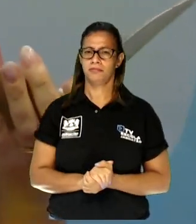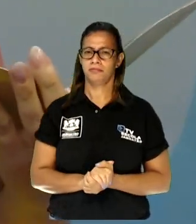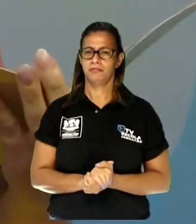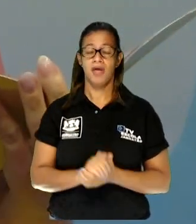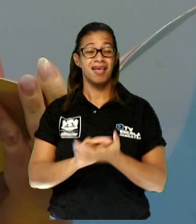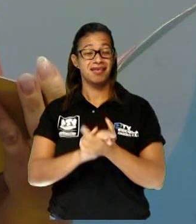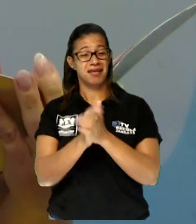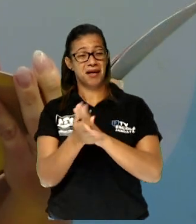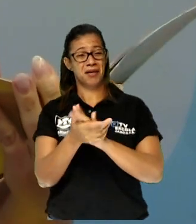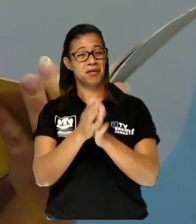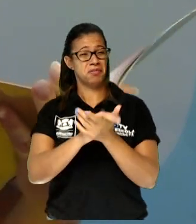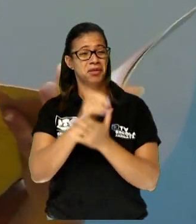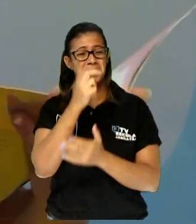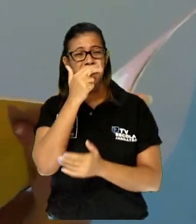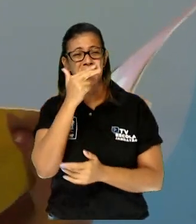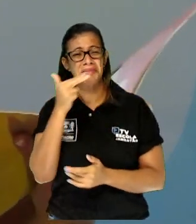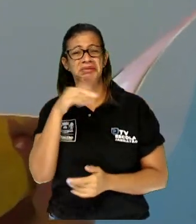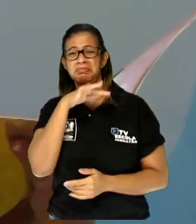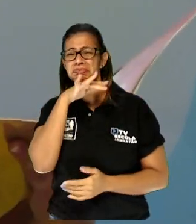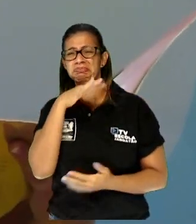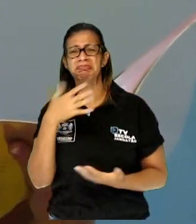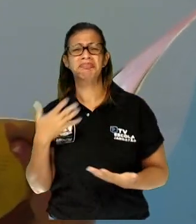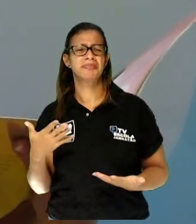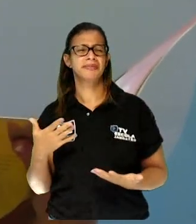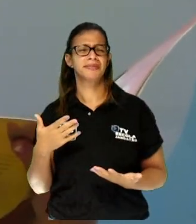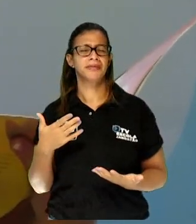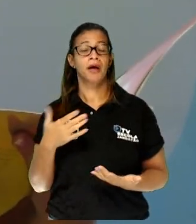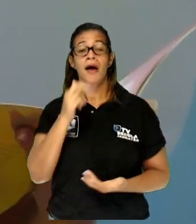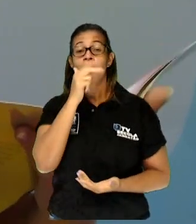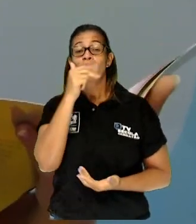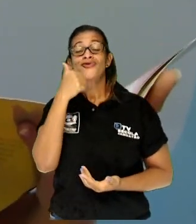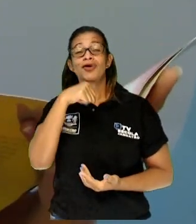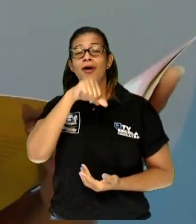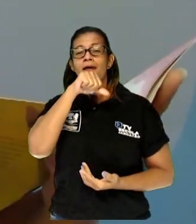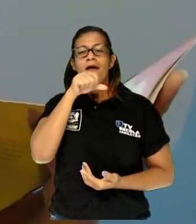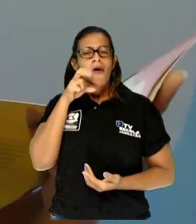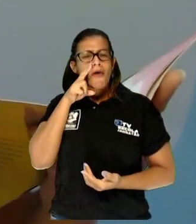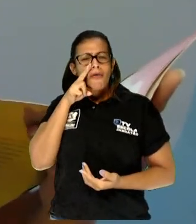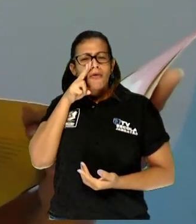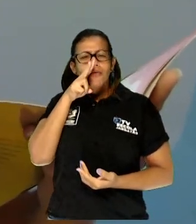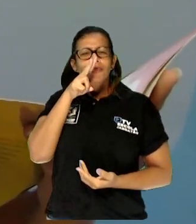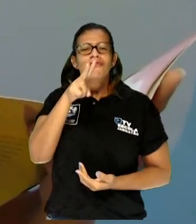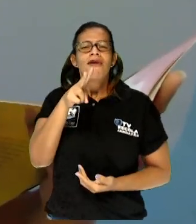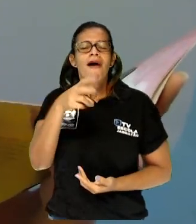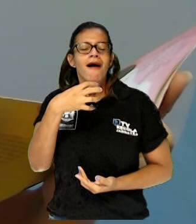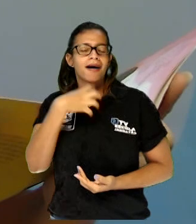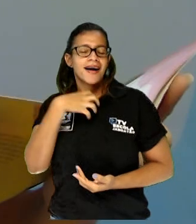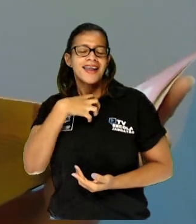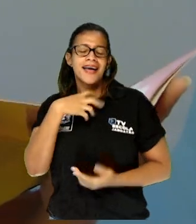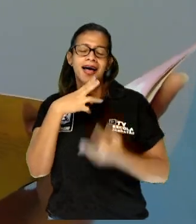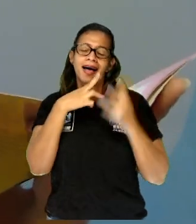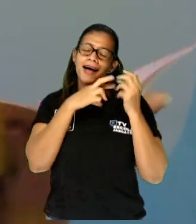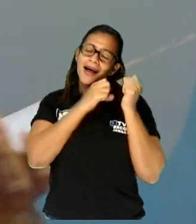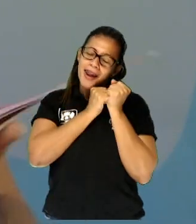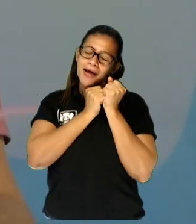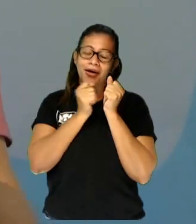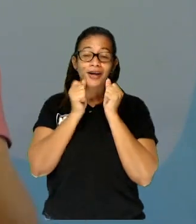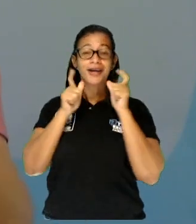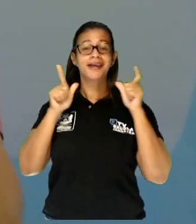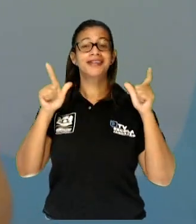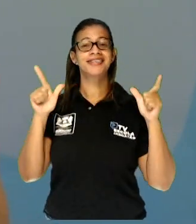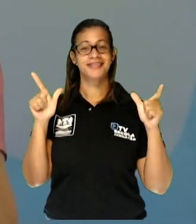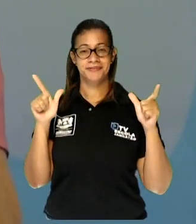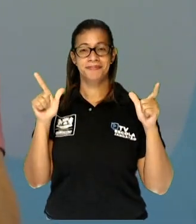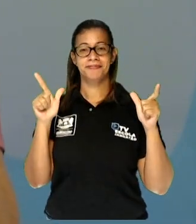Sabão tem cheiro fraco e aguado. O cheiro de mãe é um cheiro tão forte que a gente sente dormindo e sente acordado.